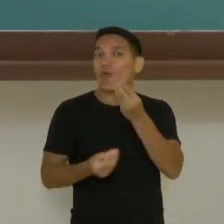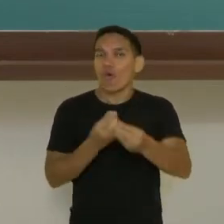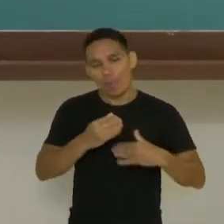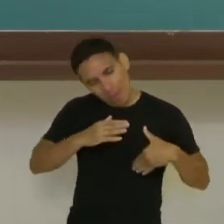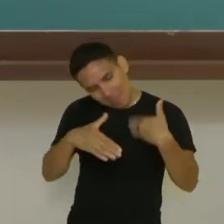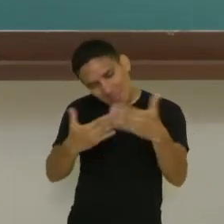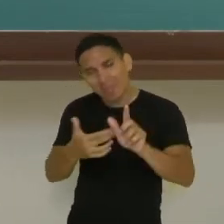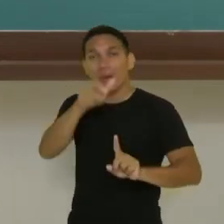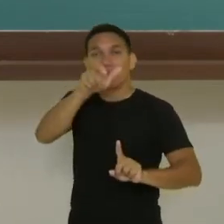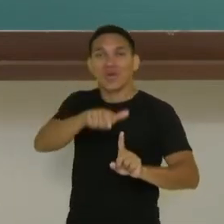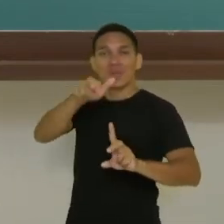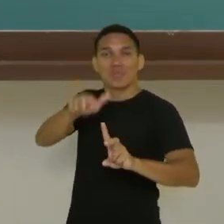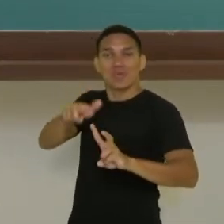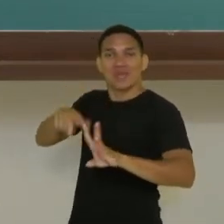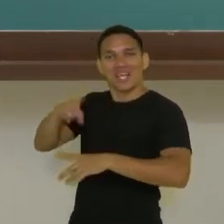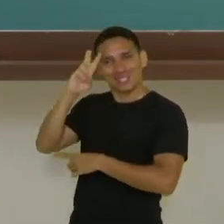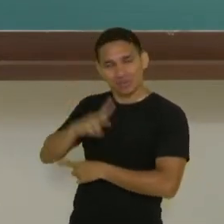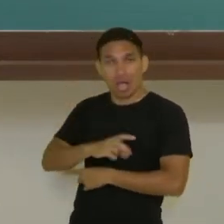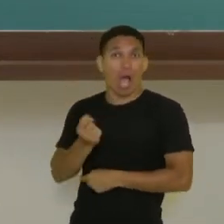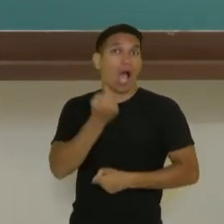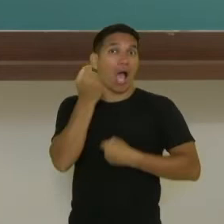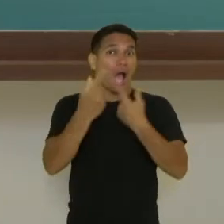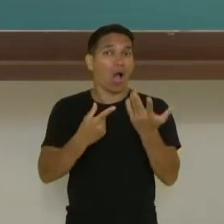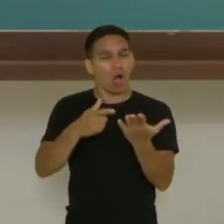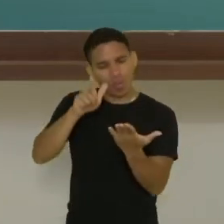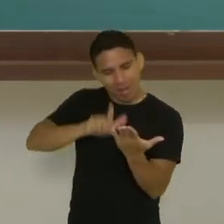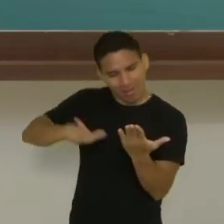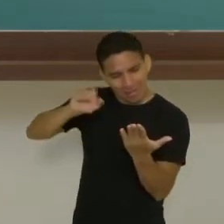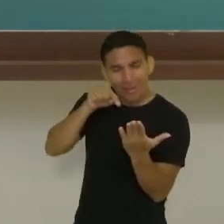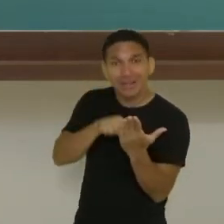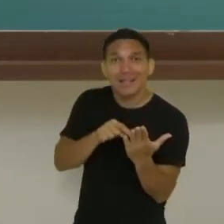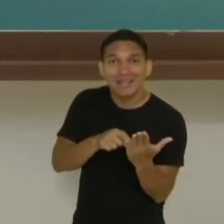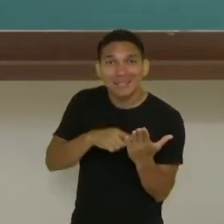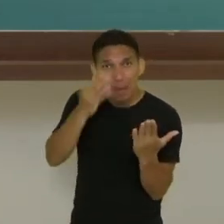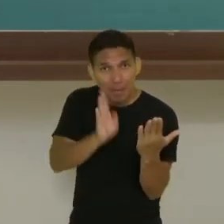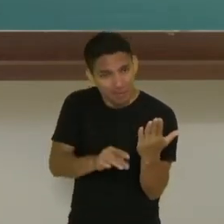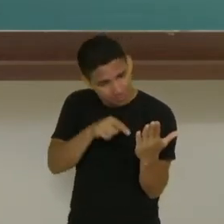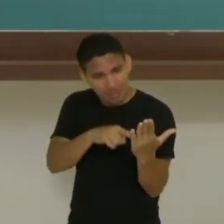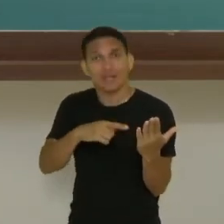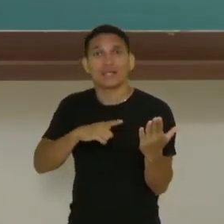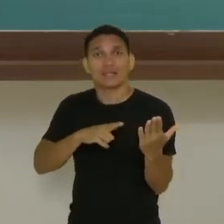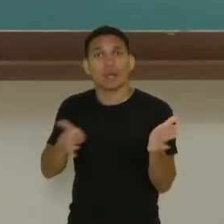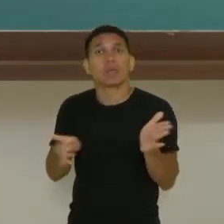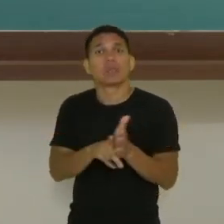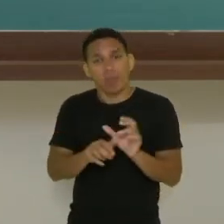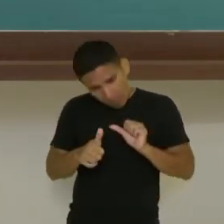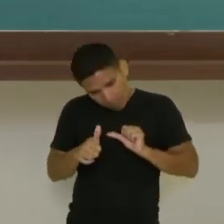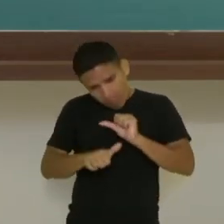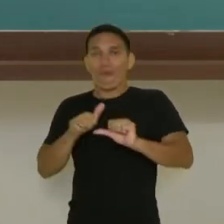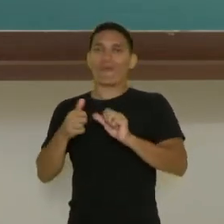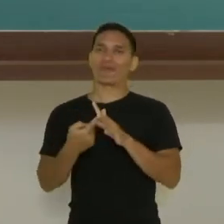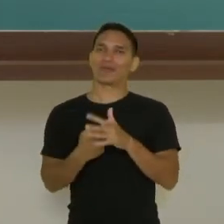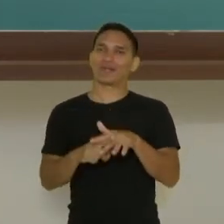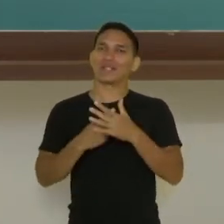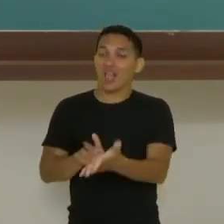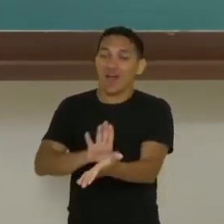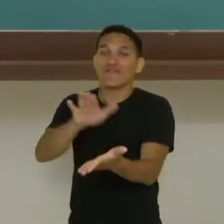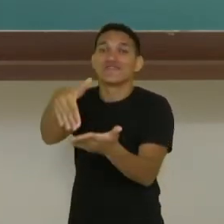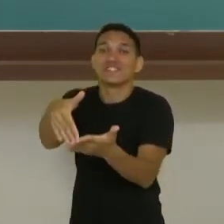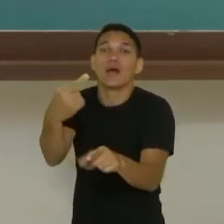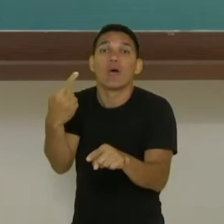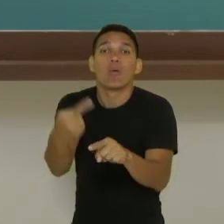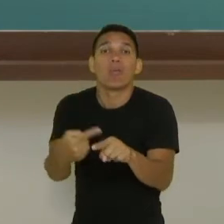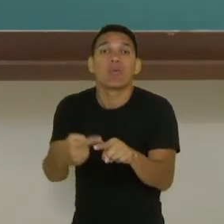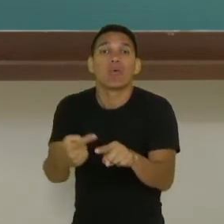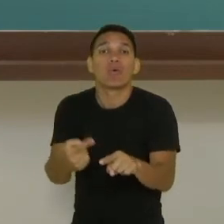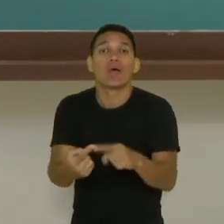as personagens. Algumas obras da literatura brasileira, inclusive, foram até modificados os seus finais, porque